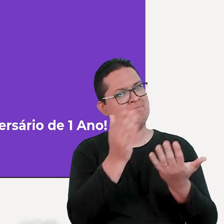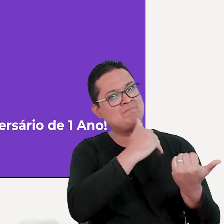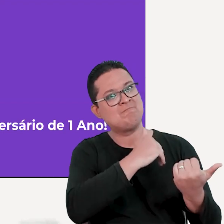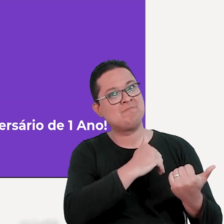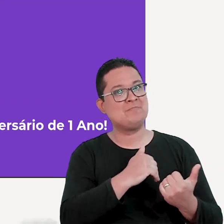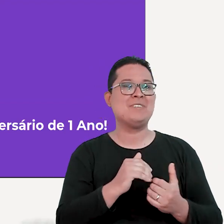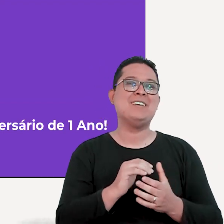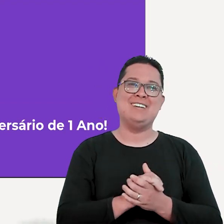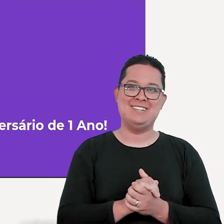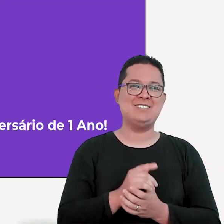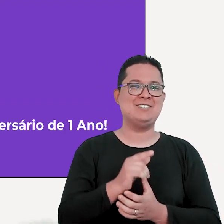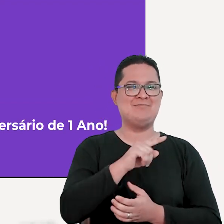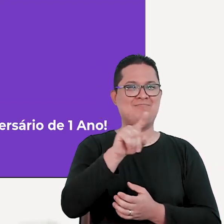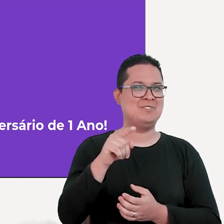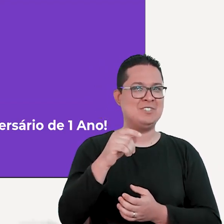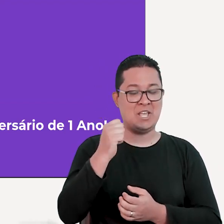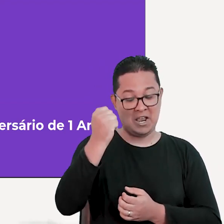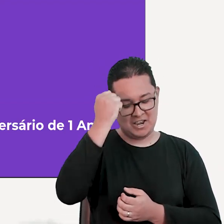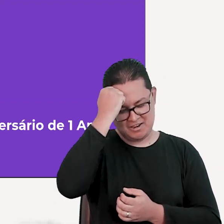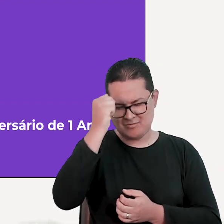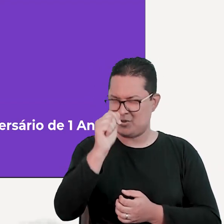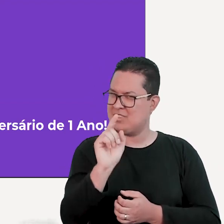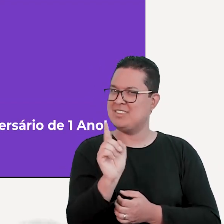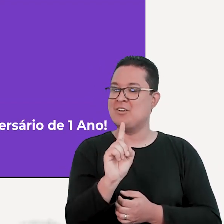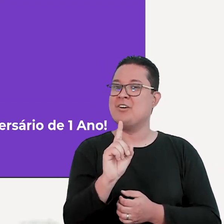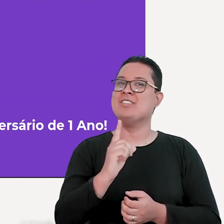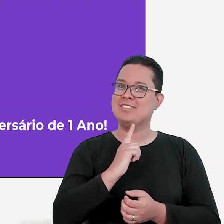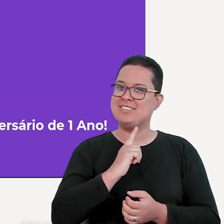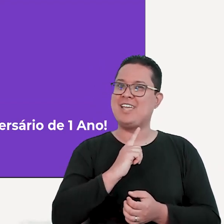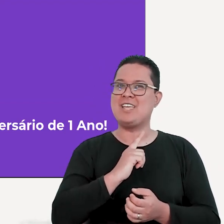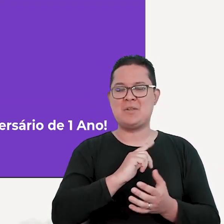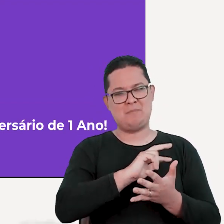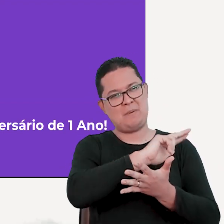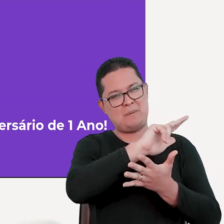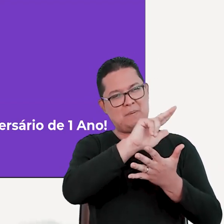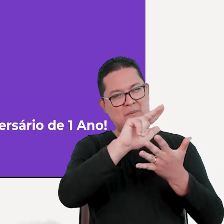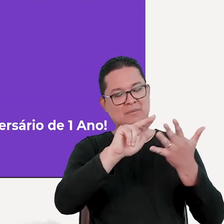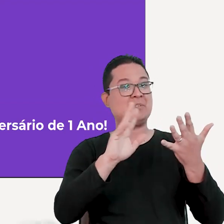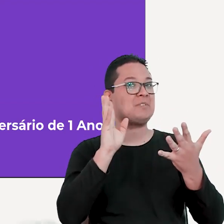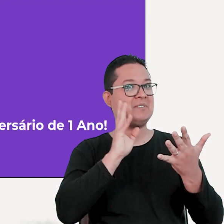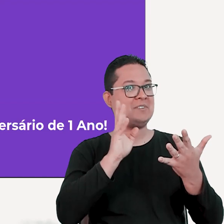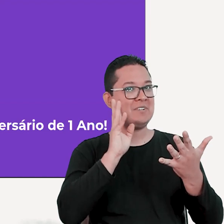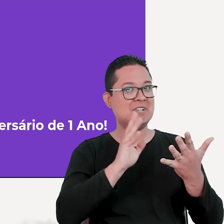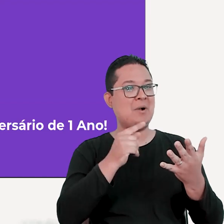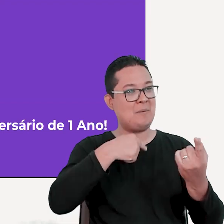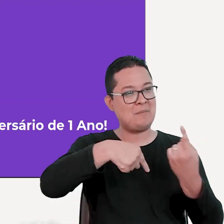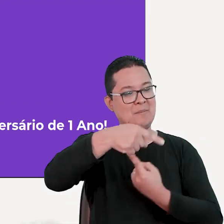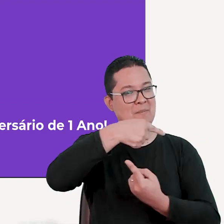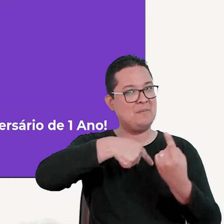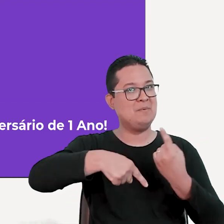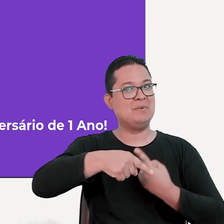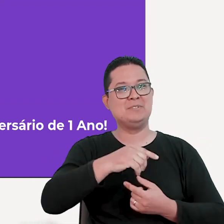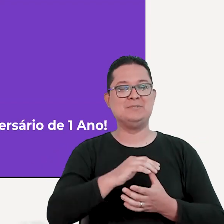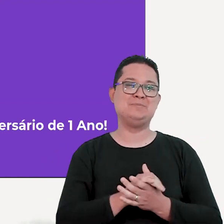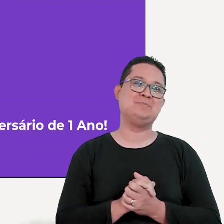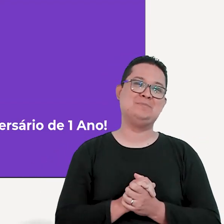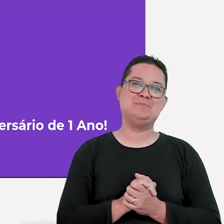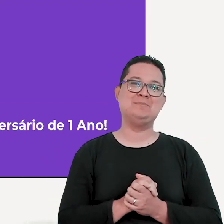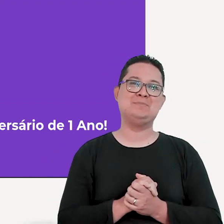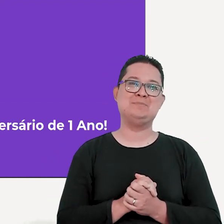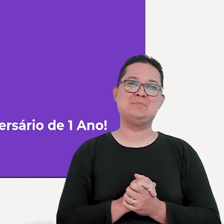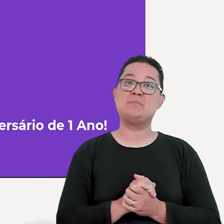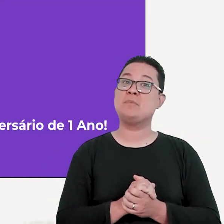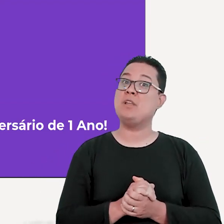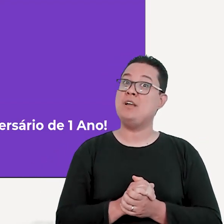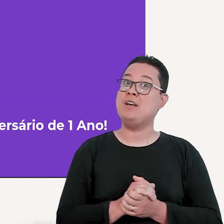vem com a gente que você não vai se arrepender aí, tem muito conteúdo bacana para a gente falar, para a gente trocar ideia. E, além